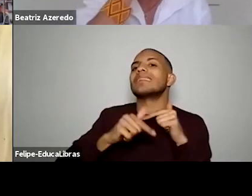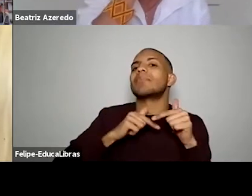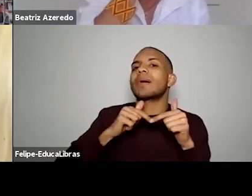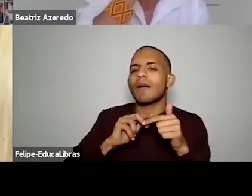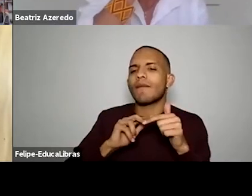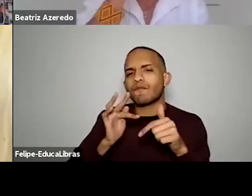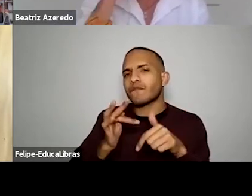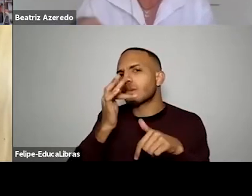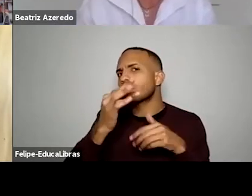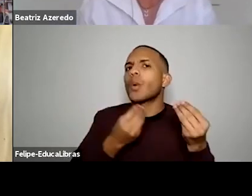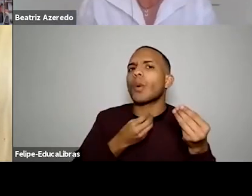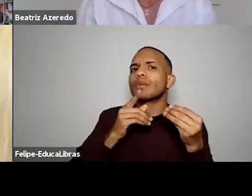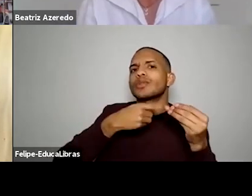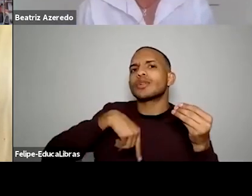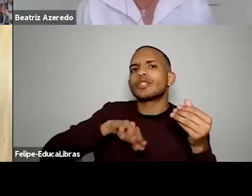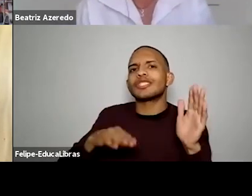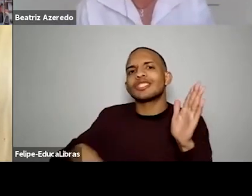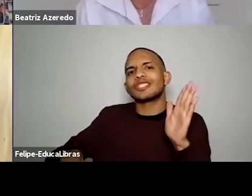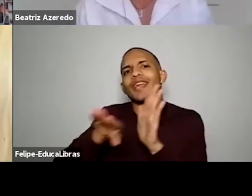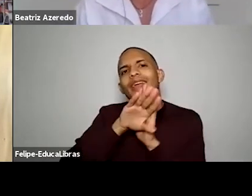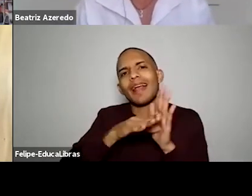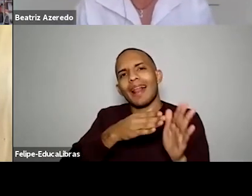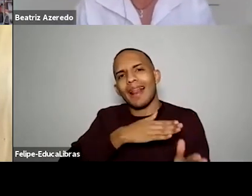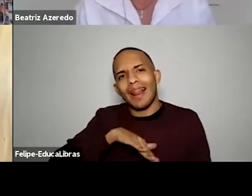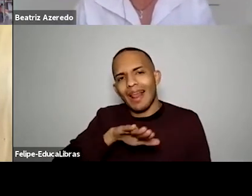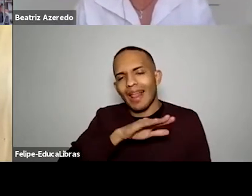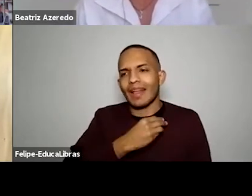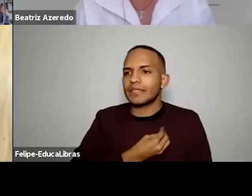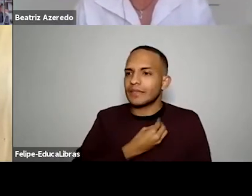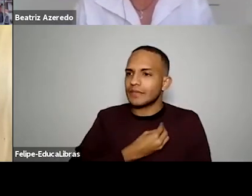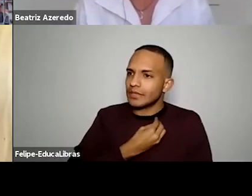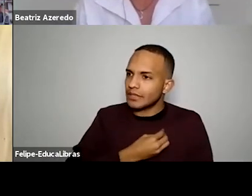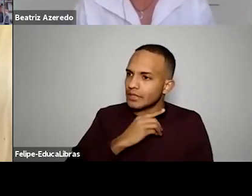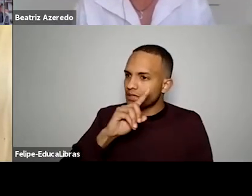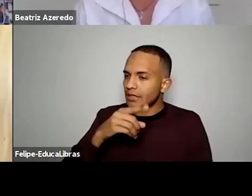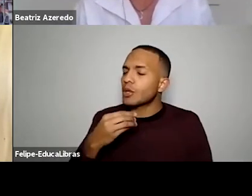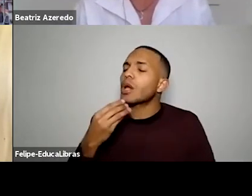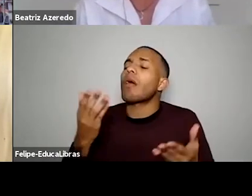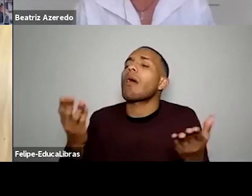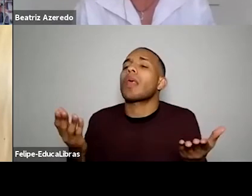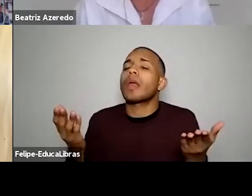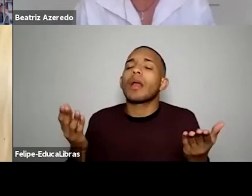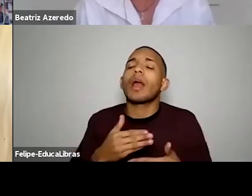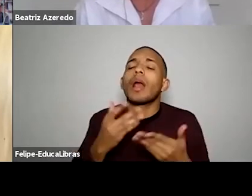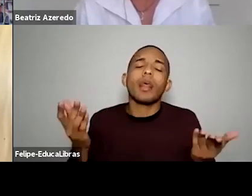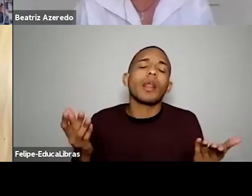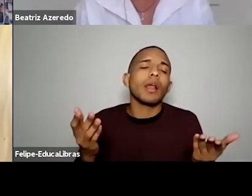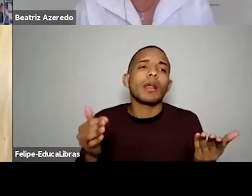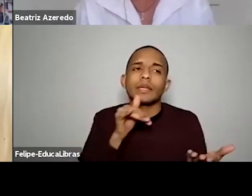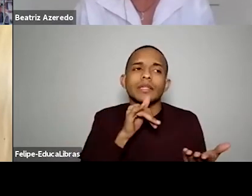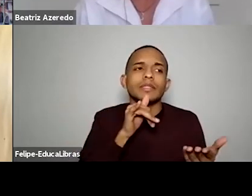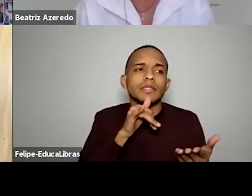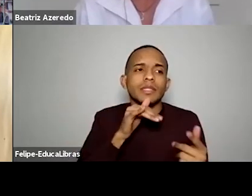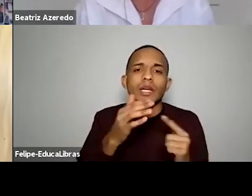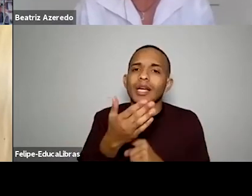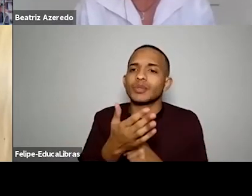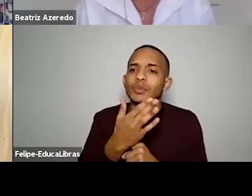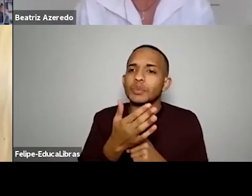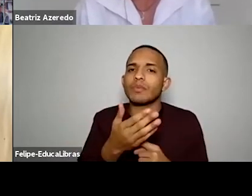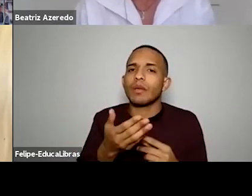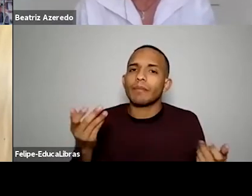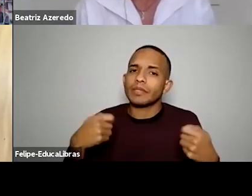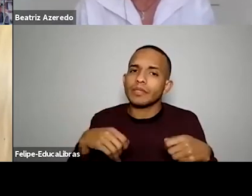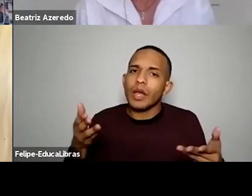vai chegar numa situação de viver um pouco essa onda e depois falar, caramba, cadê a ajuda que precisa neste momento